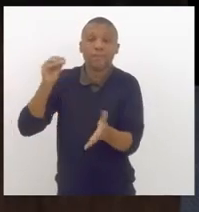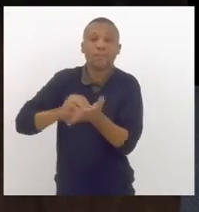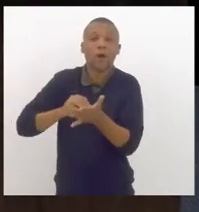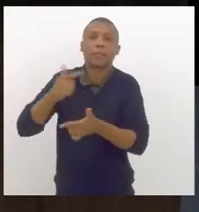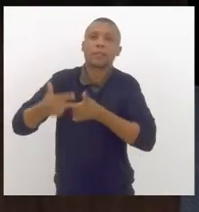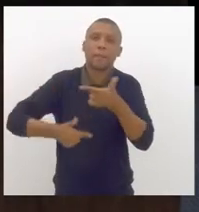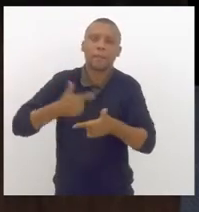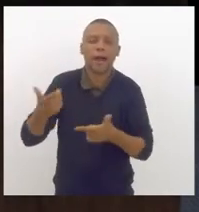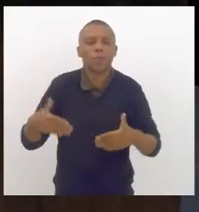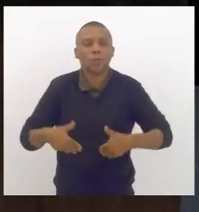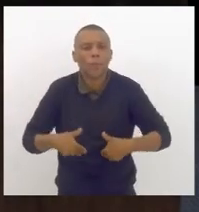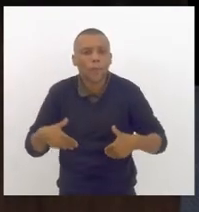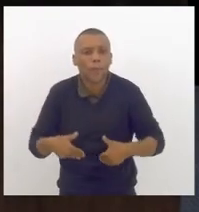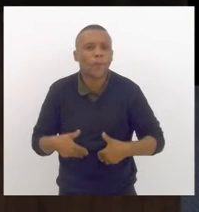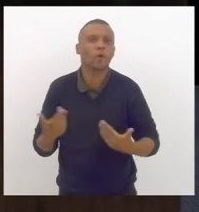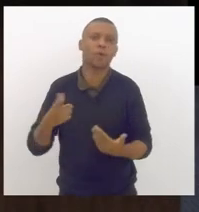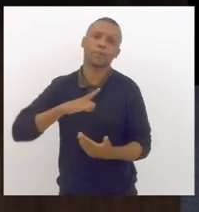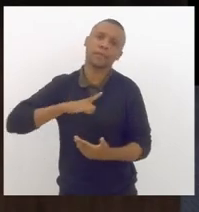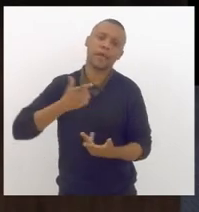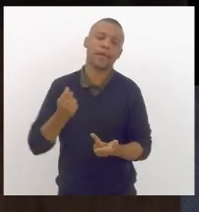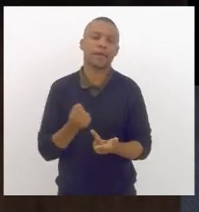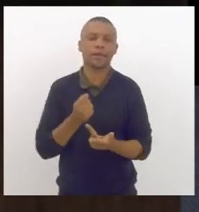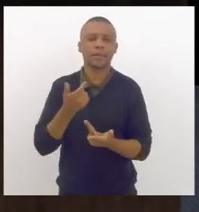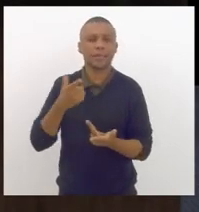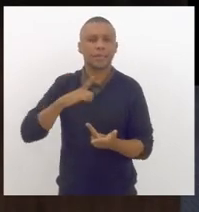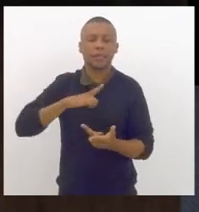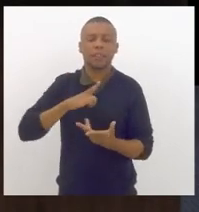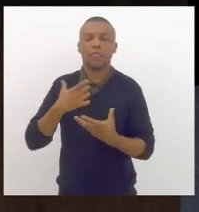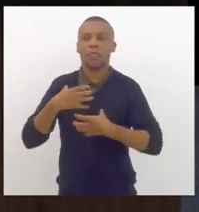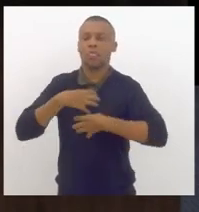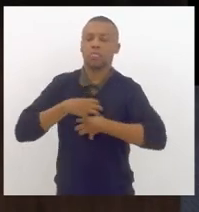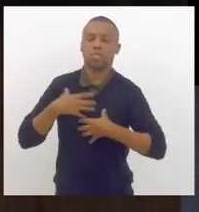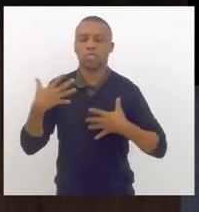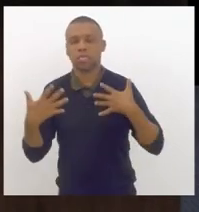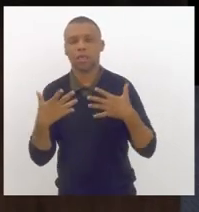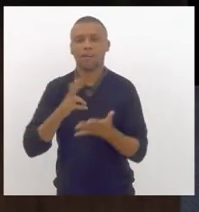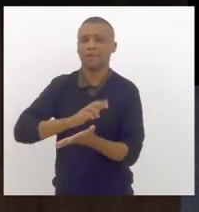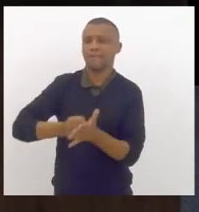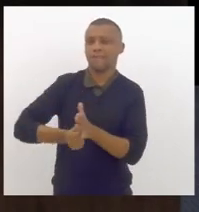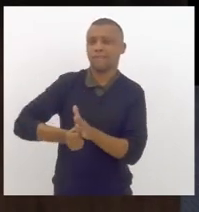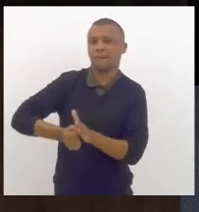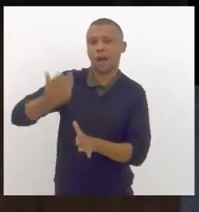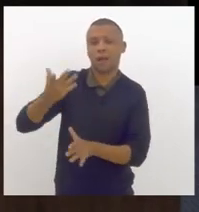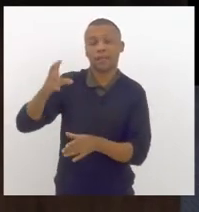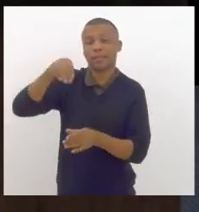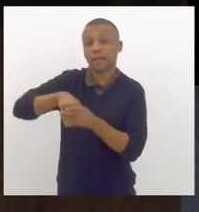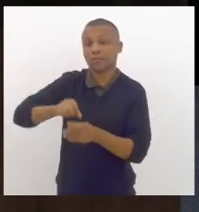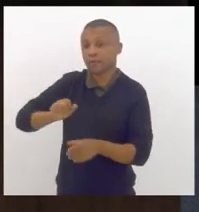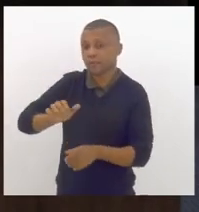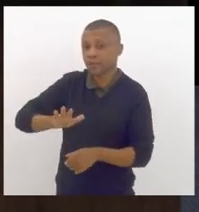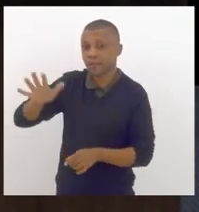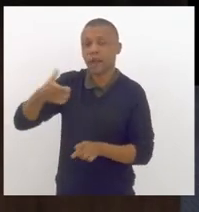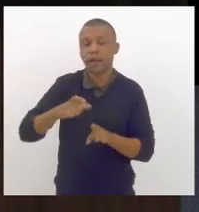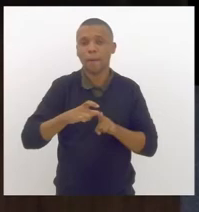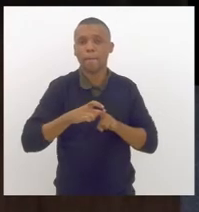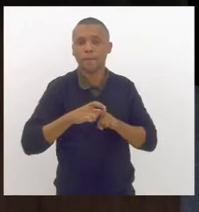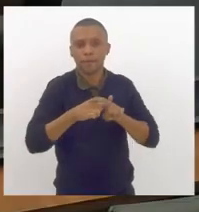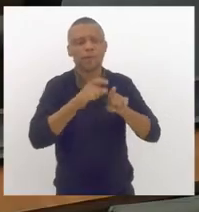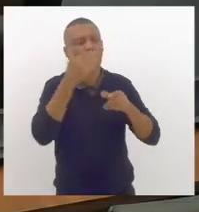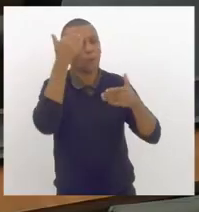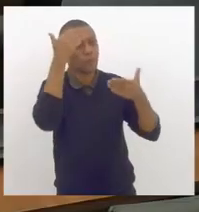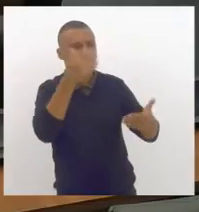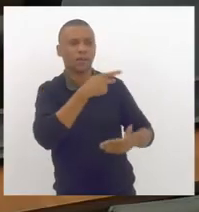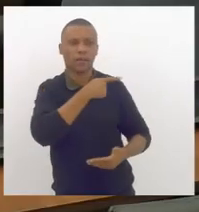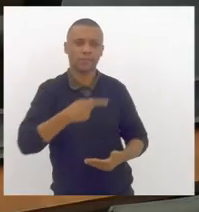estão passando fome, estão passando por privações inúmeras dentro das favelas e periferias. Muito obrigada, senhora presidenta.